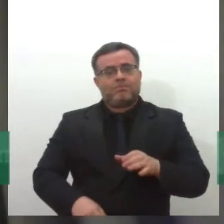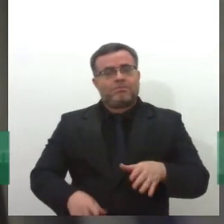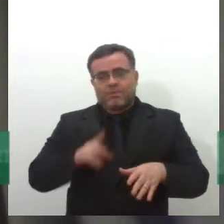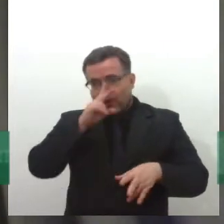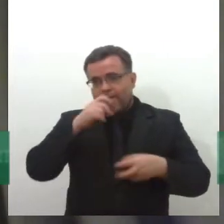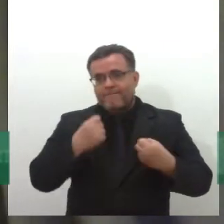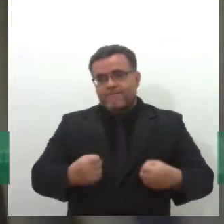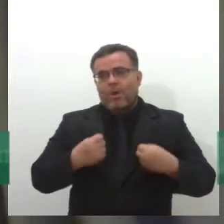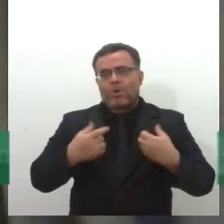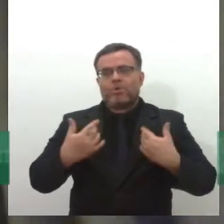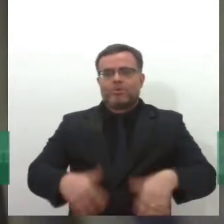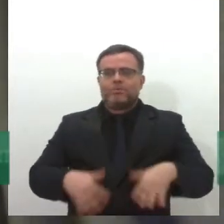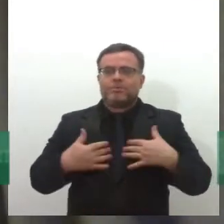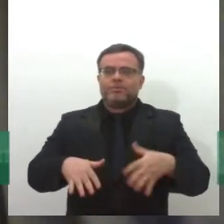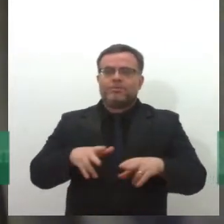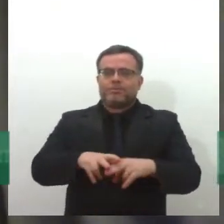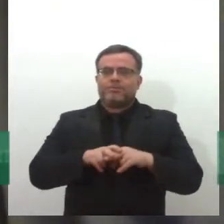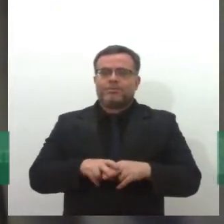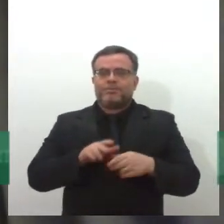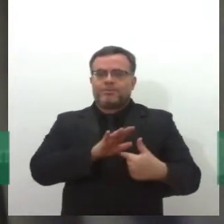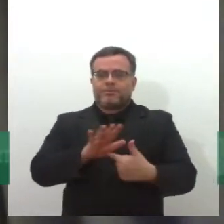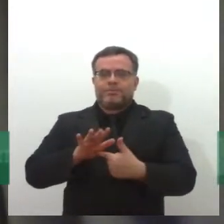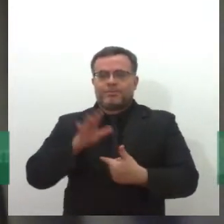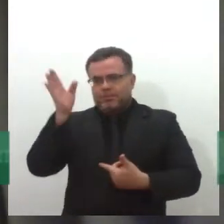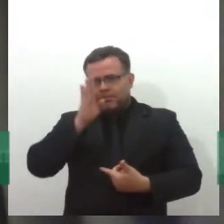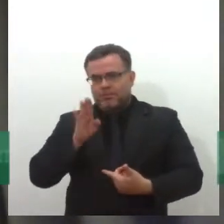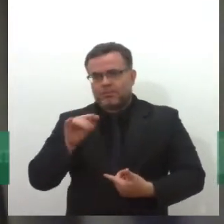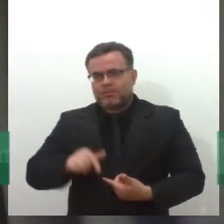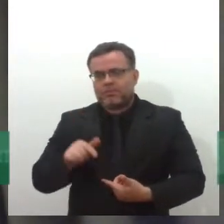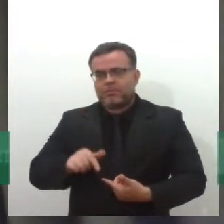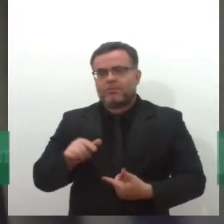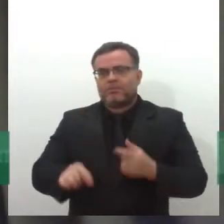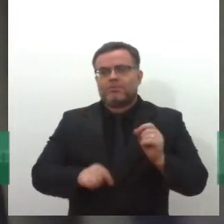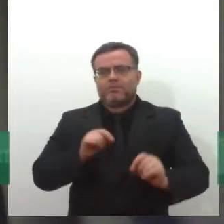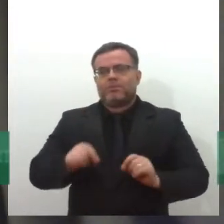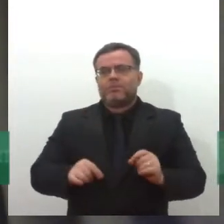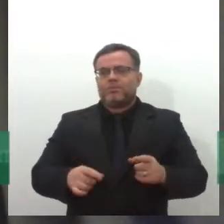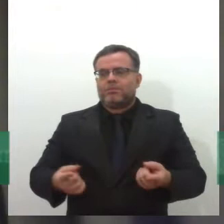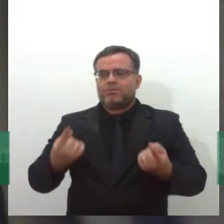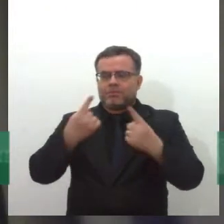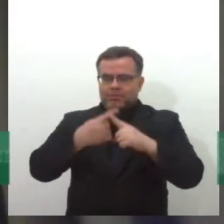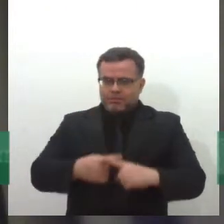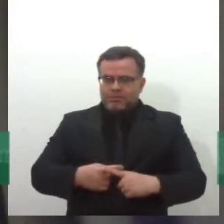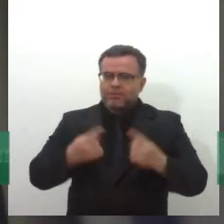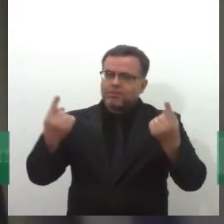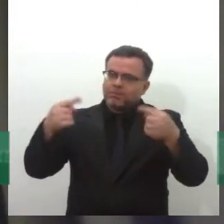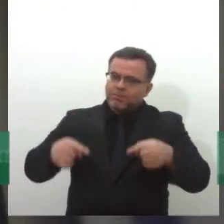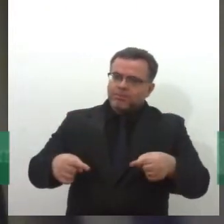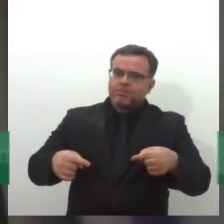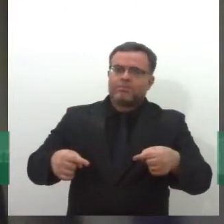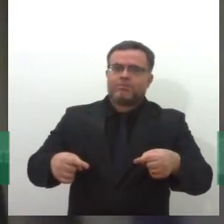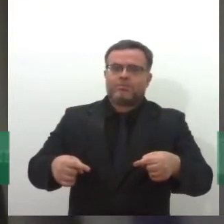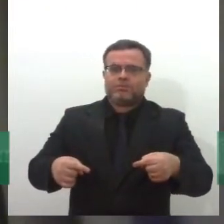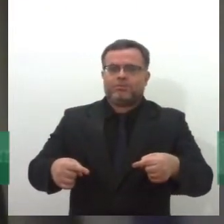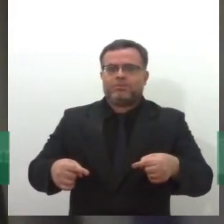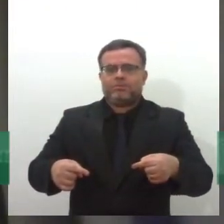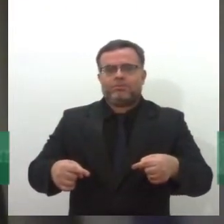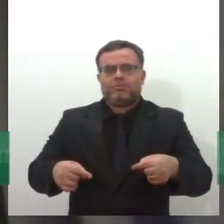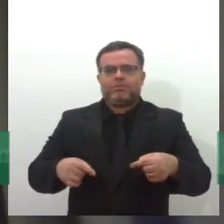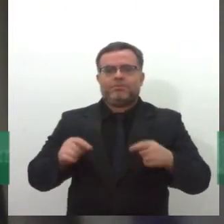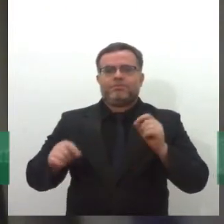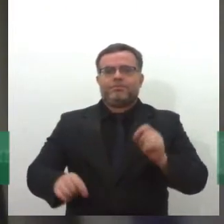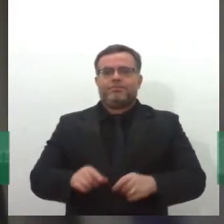seguro em termos de abastecimento, não falta combustível no Brasil, porque você tem concorrência, né, entre refinador, né, que é